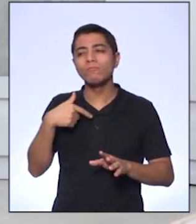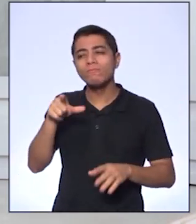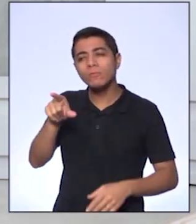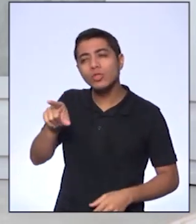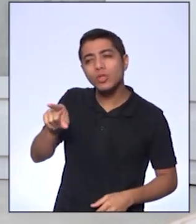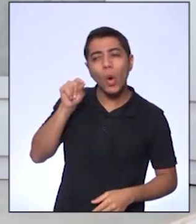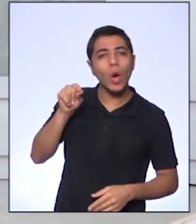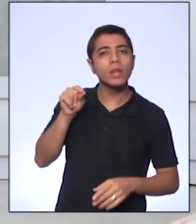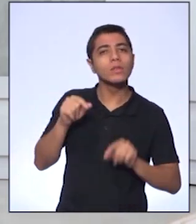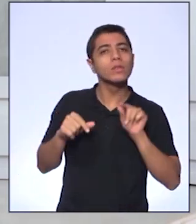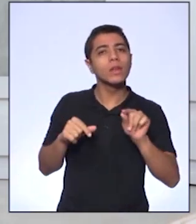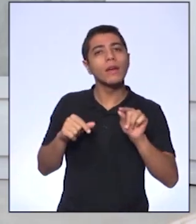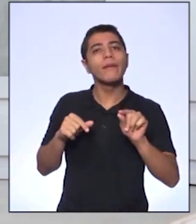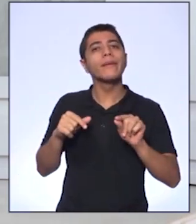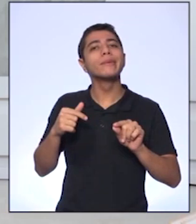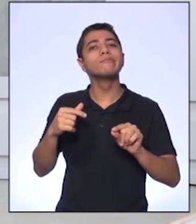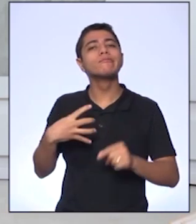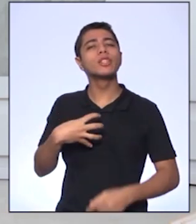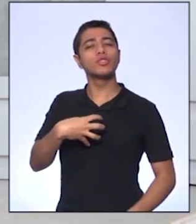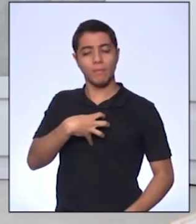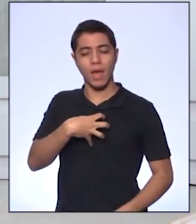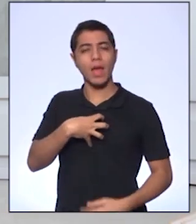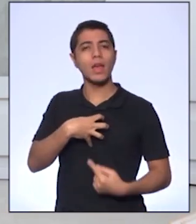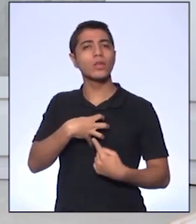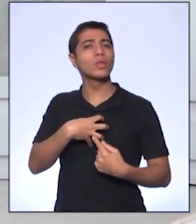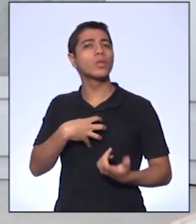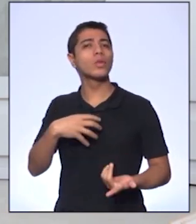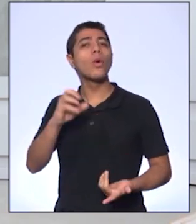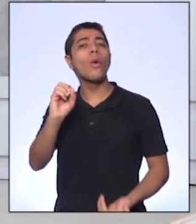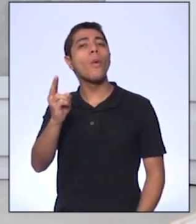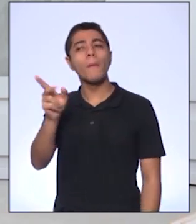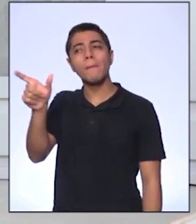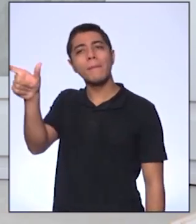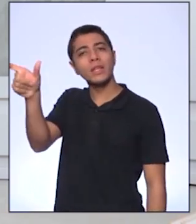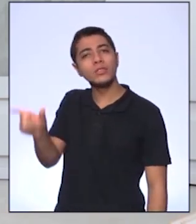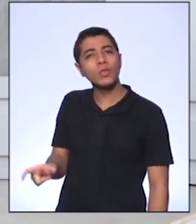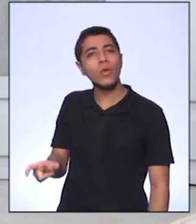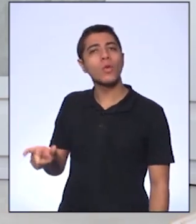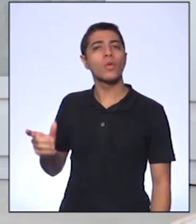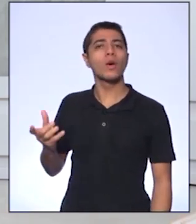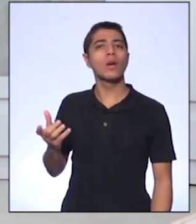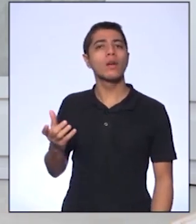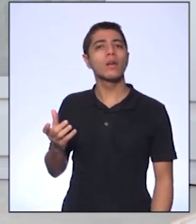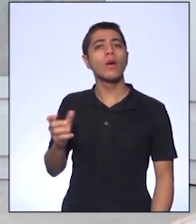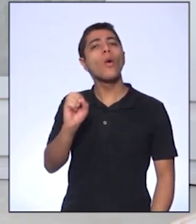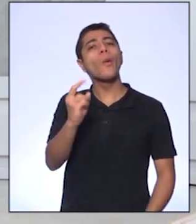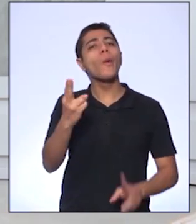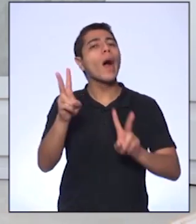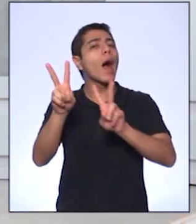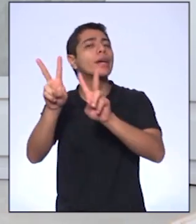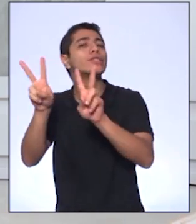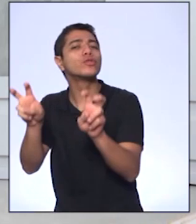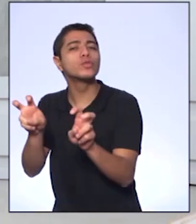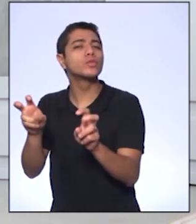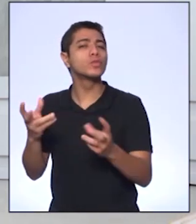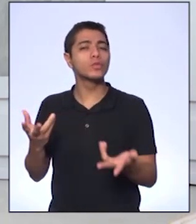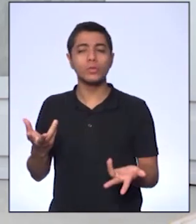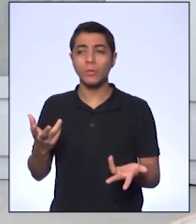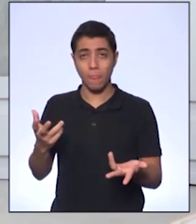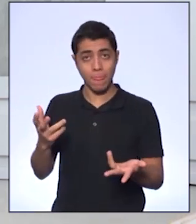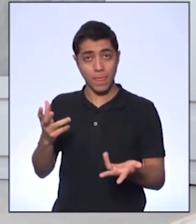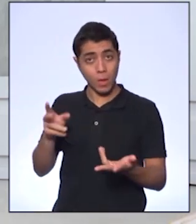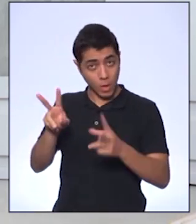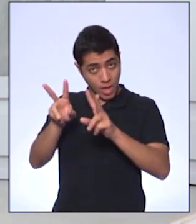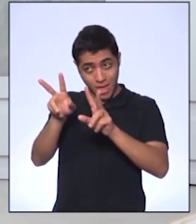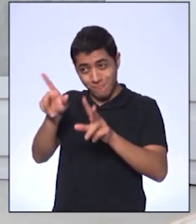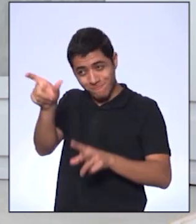dizer a respeito de um sentimento, dizer a respeito de uma pessoa, falar a respeito de um assunto, mas eu